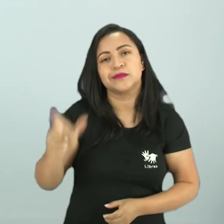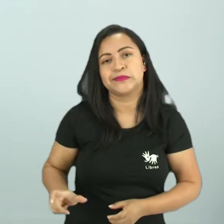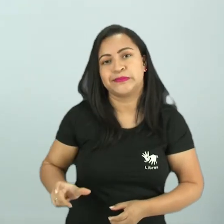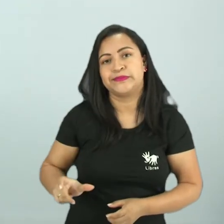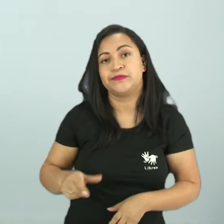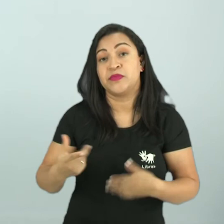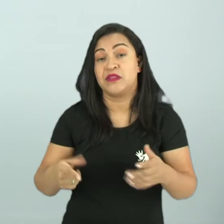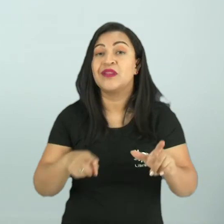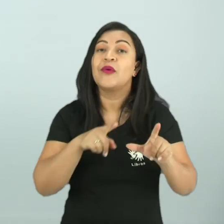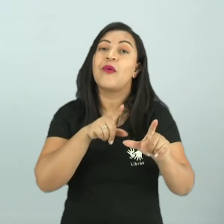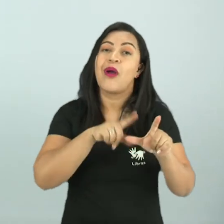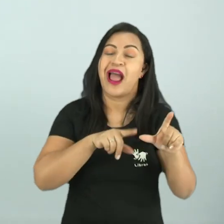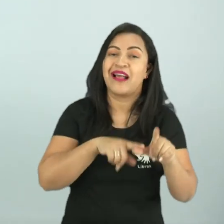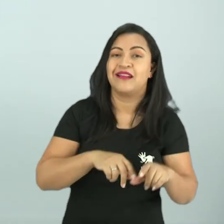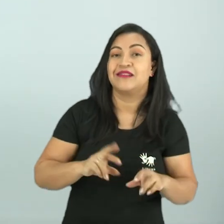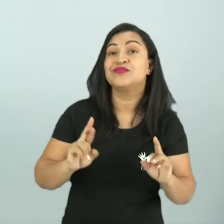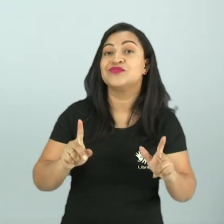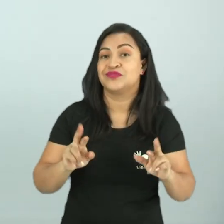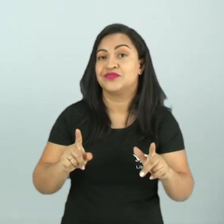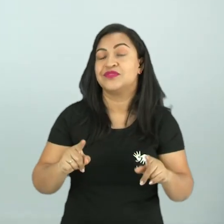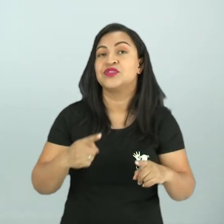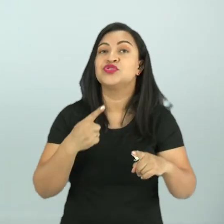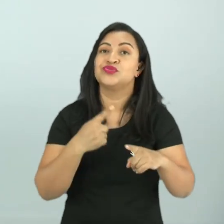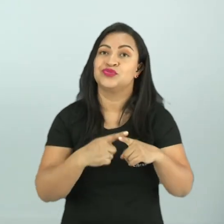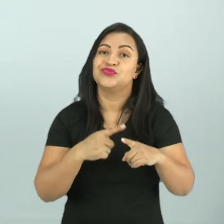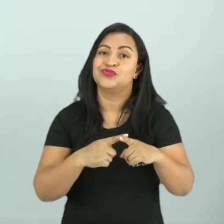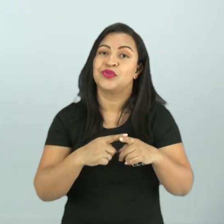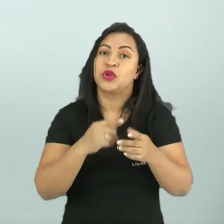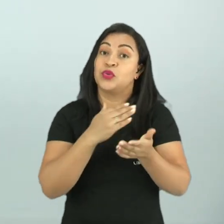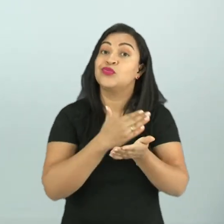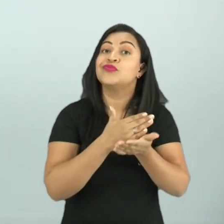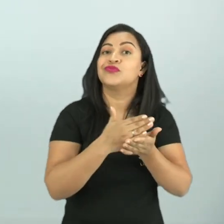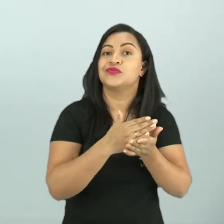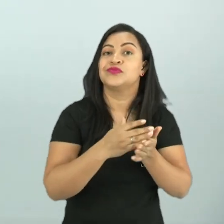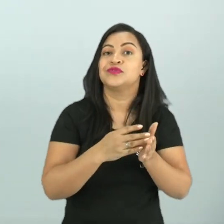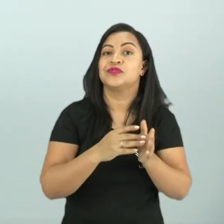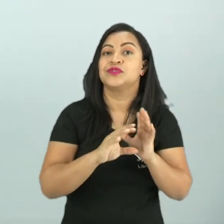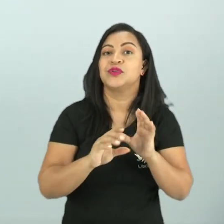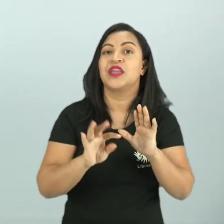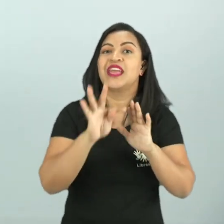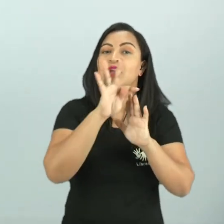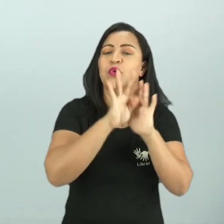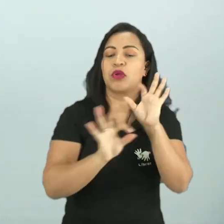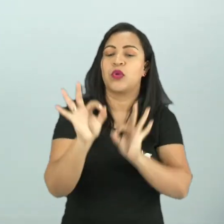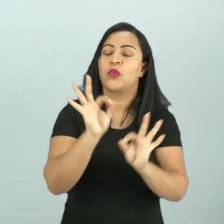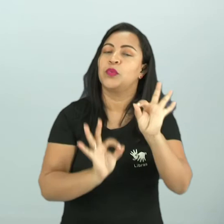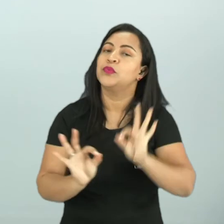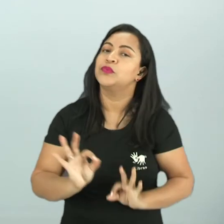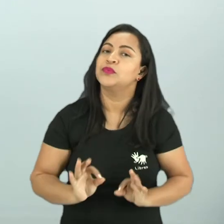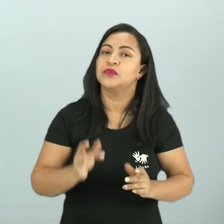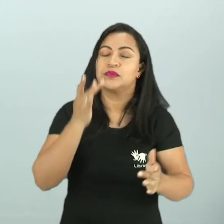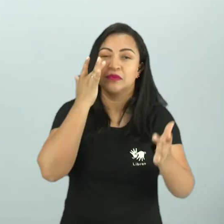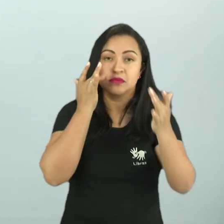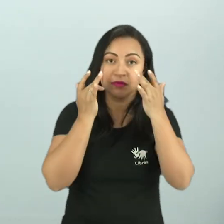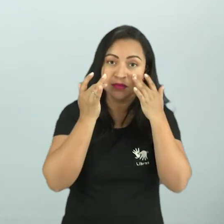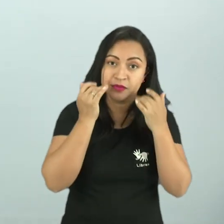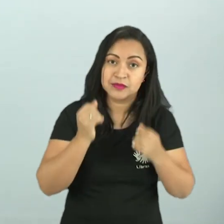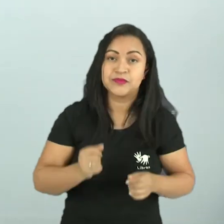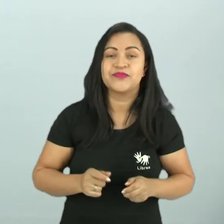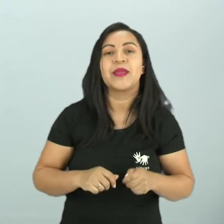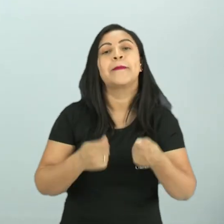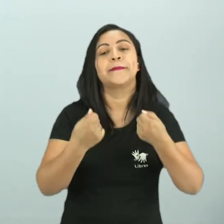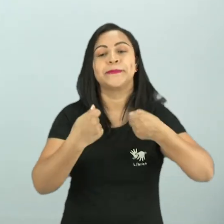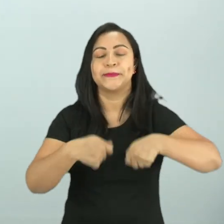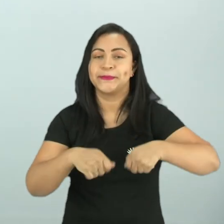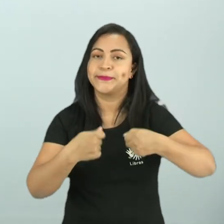que a letra também já estava diferente, que é a rubrica inicial, que aclimanta toda a cena. Para eu fazer essa peça de teatro, eu tenho